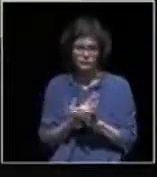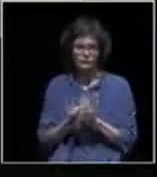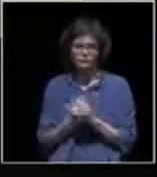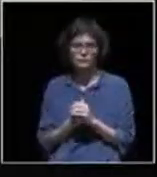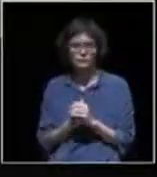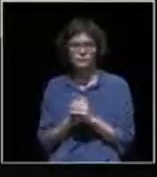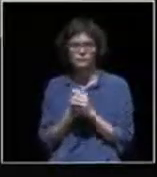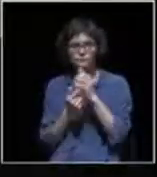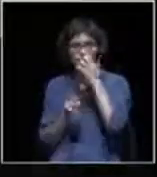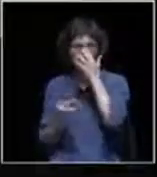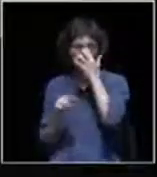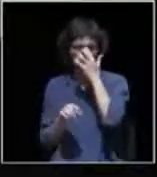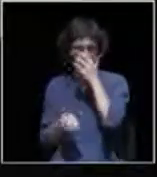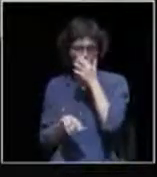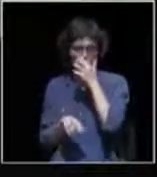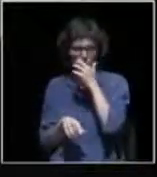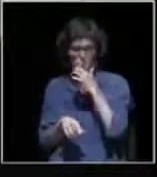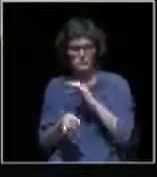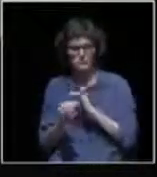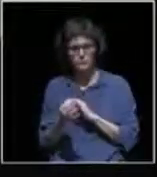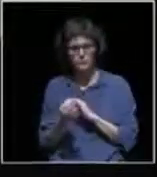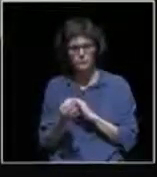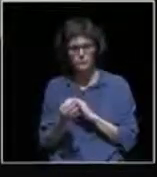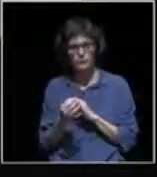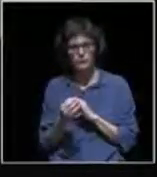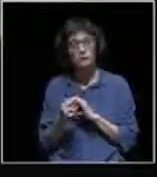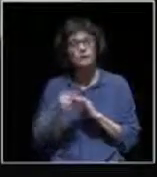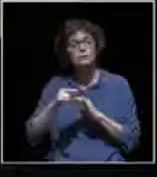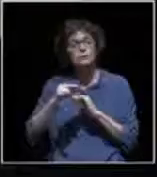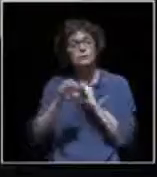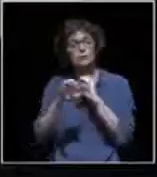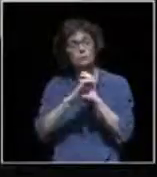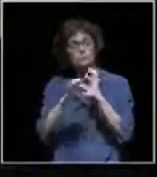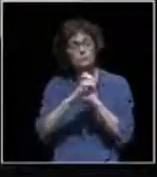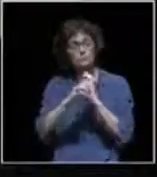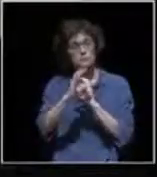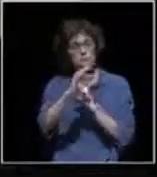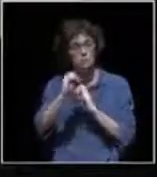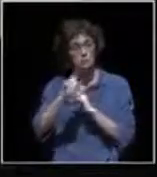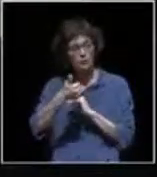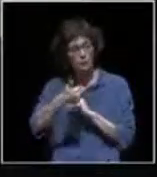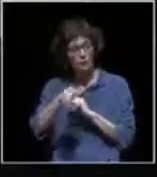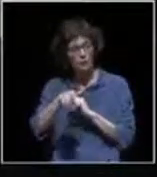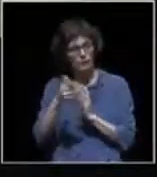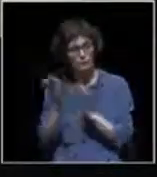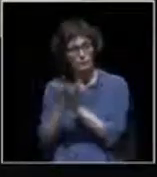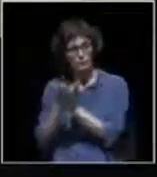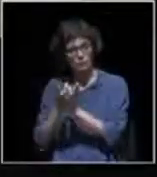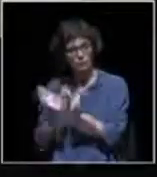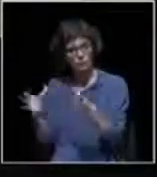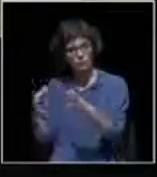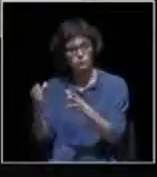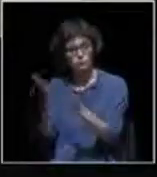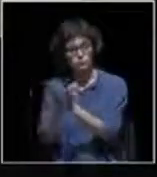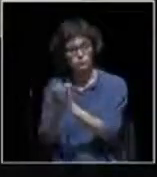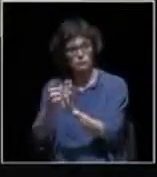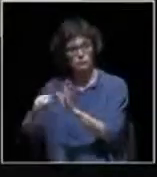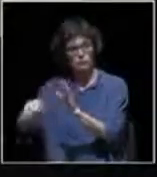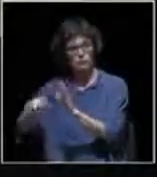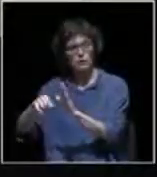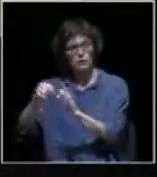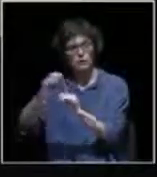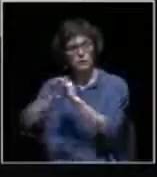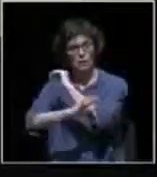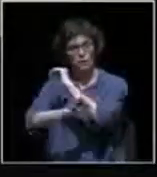exemplo. Acontece ainda que, enquanto uma outra carreira de bairro, a número 40B, serve escolas de um agrupamento escolar situadas em